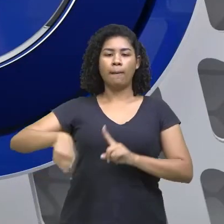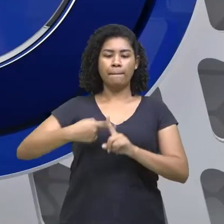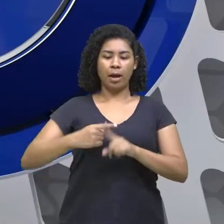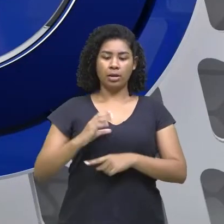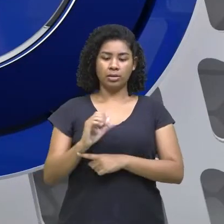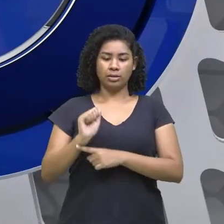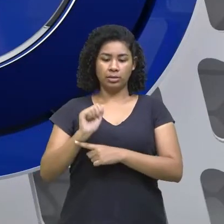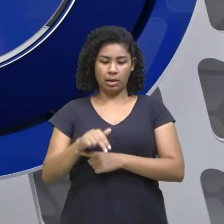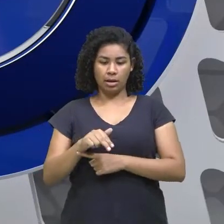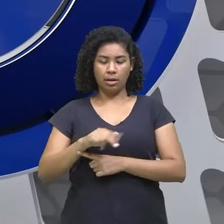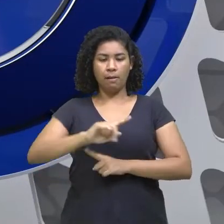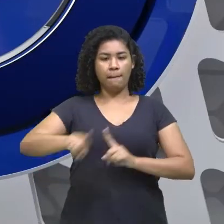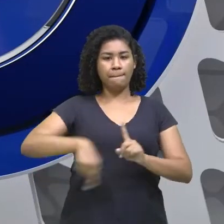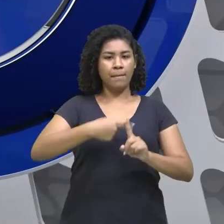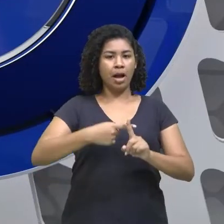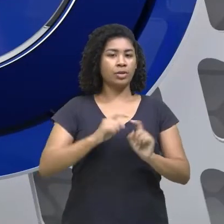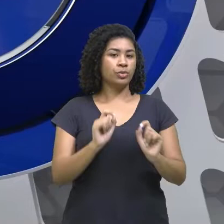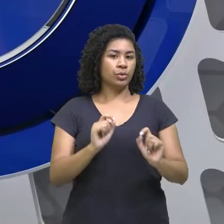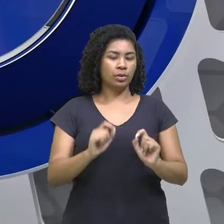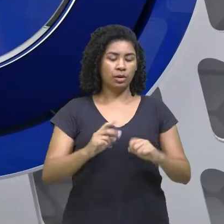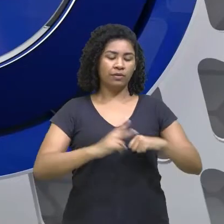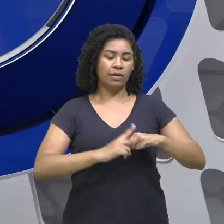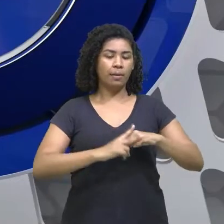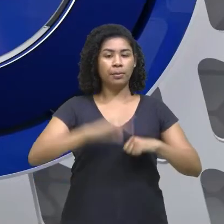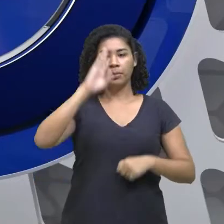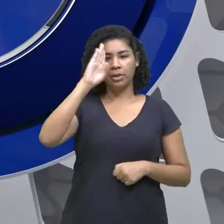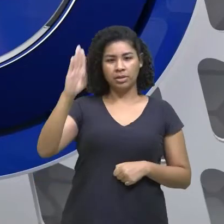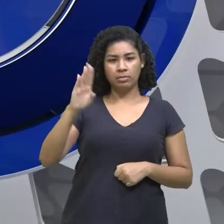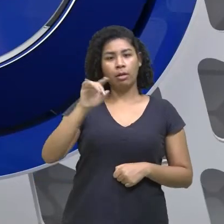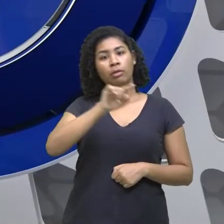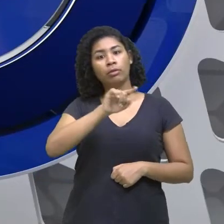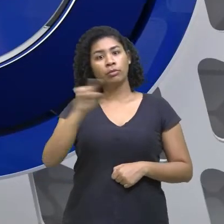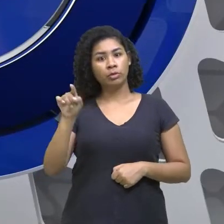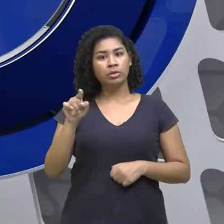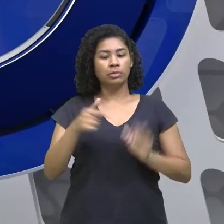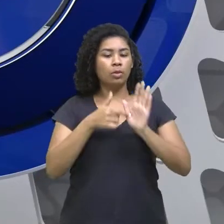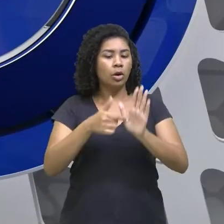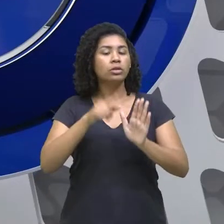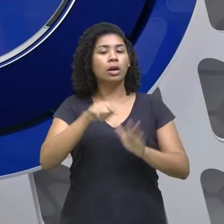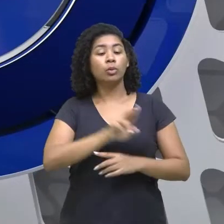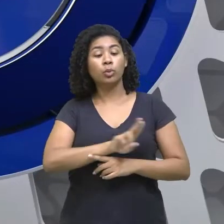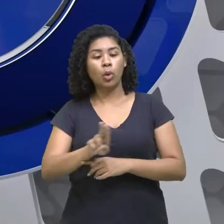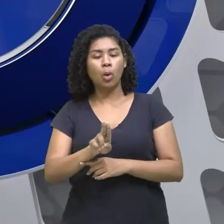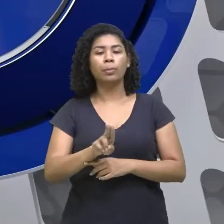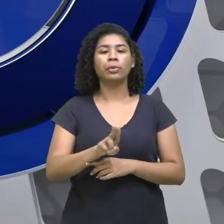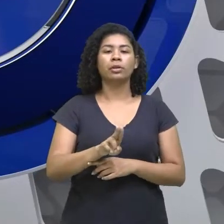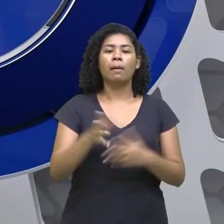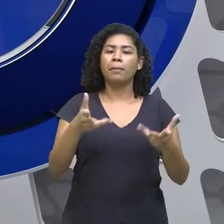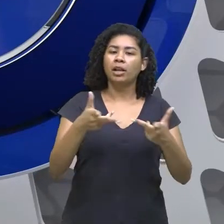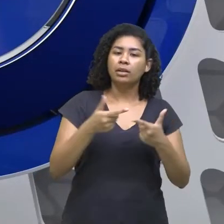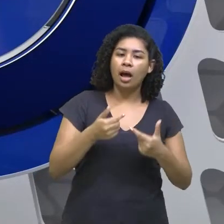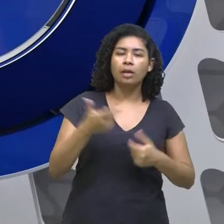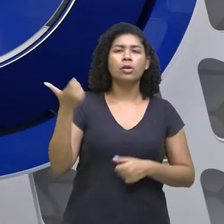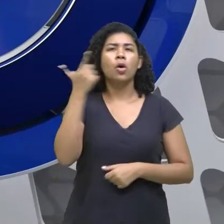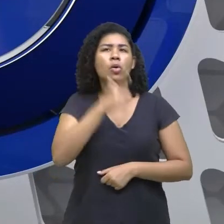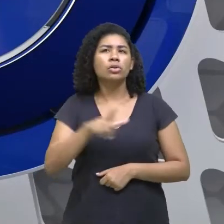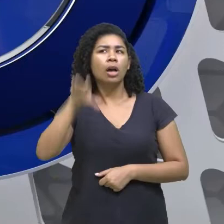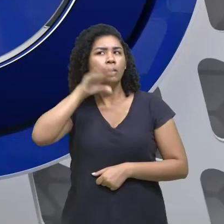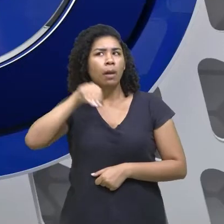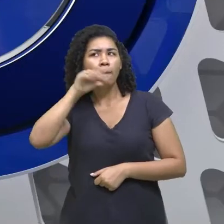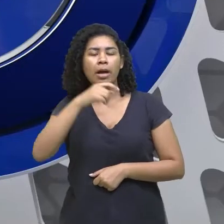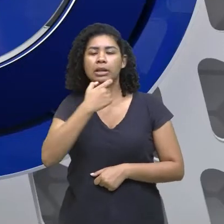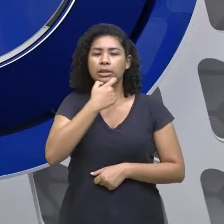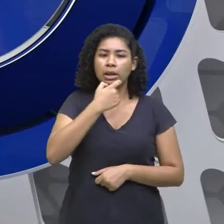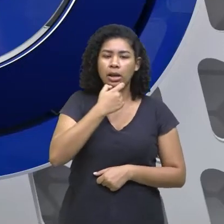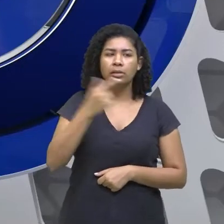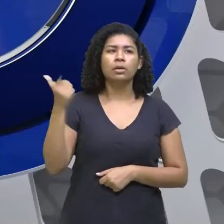modal can. E aí, o verbo principal, que você vai falar qual é a habilidade. Consegue falar inglês? Consegue